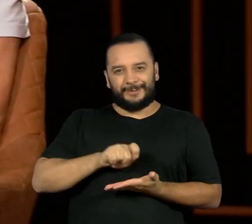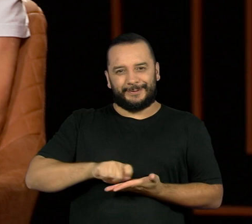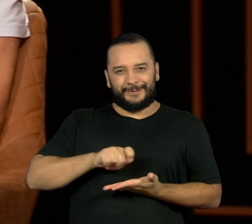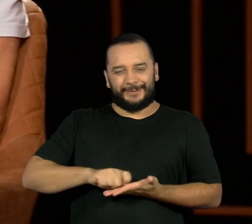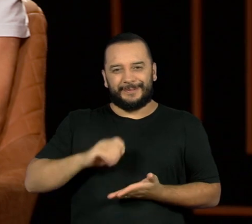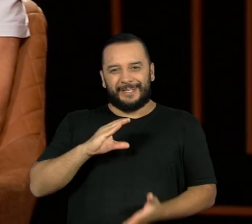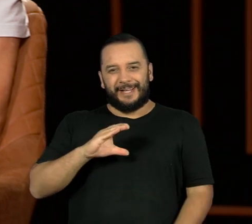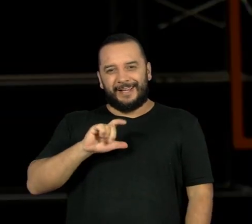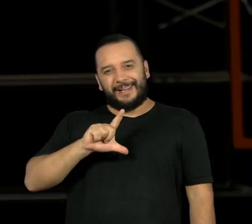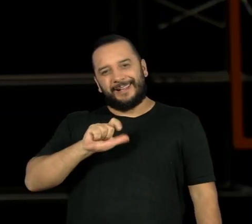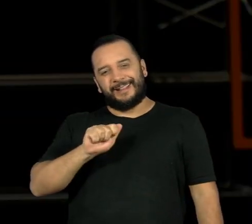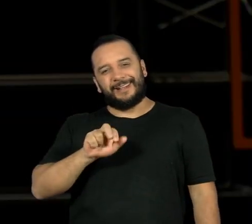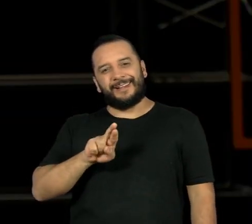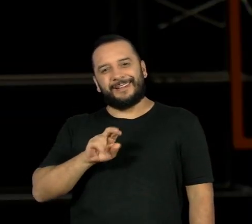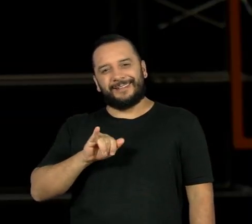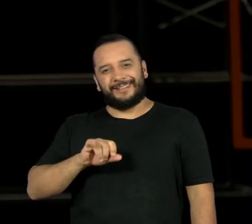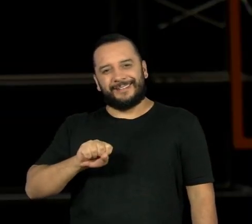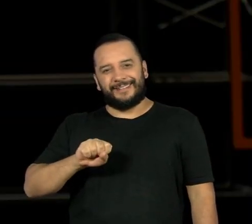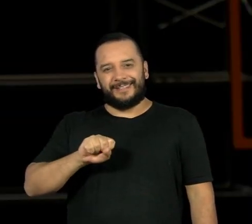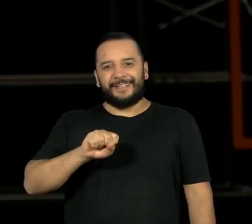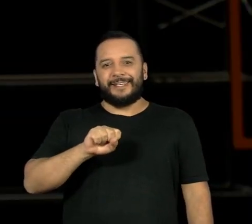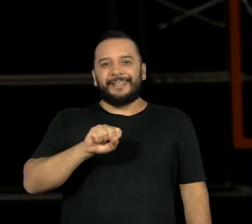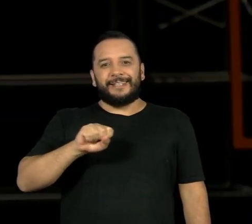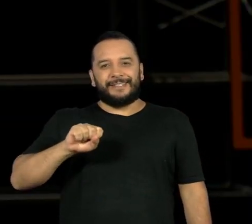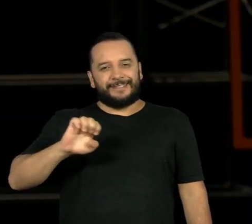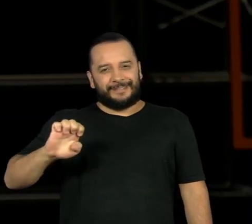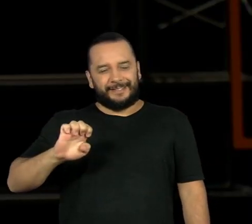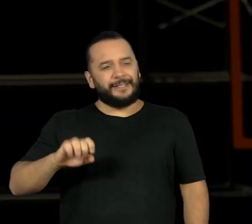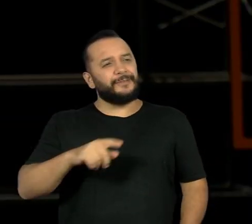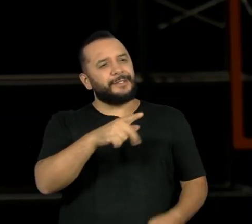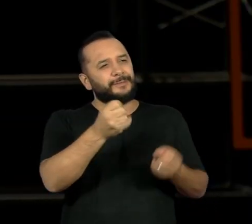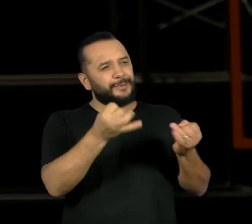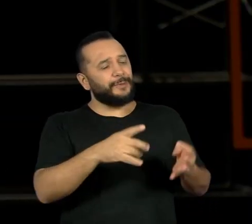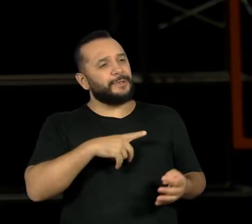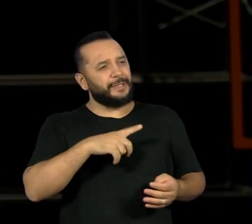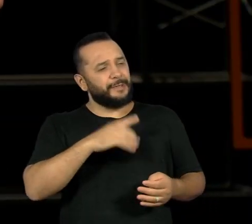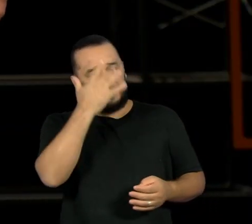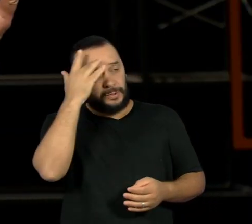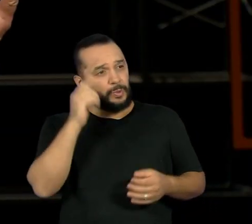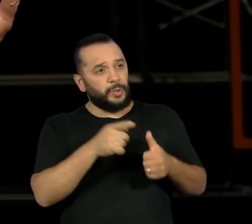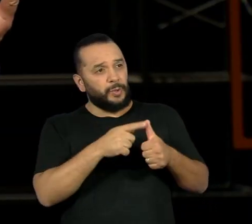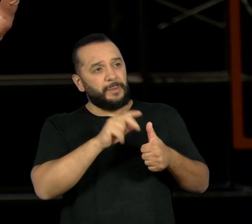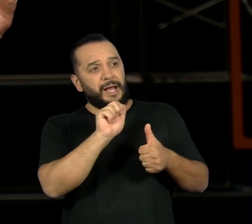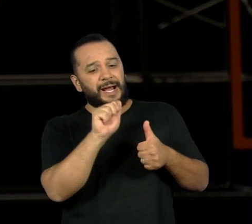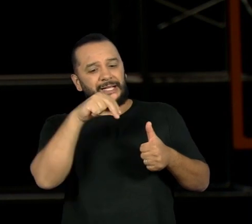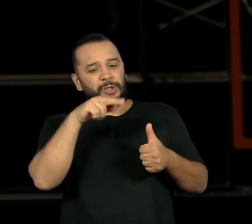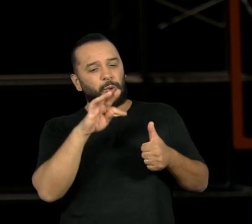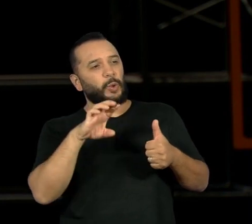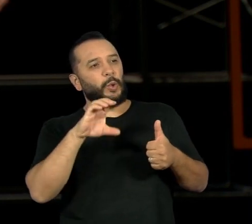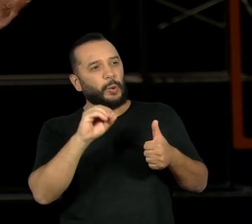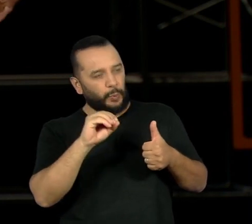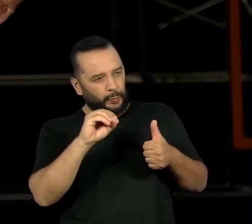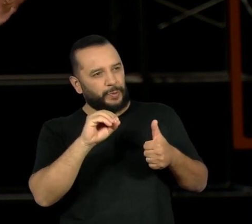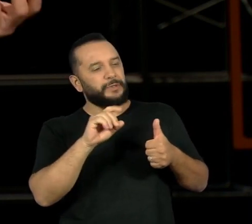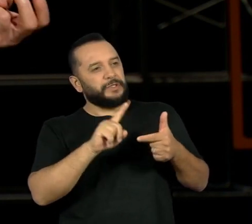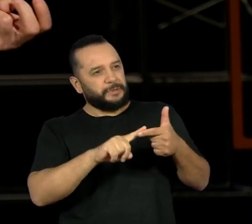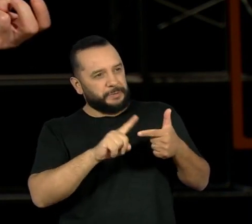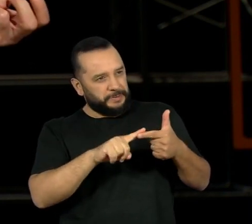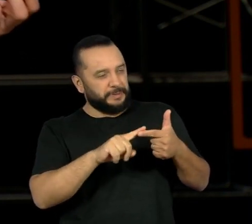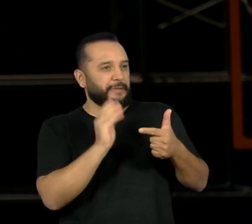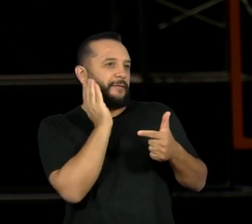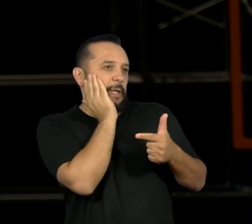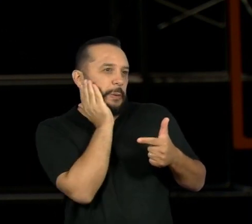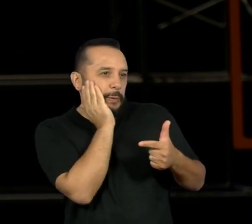Abujanra. Clarice, você disse que tem vários Antônios na sua vida. Antônio Abujanra, Antônio